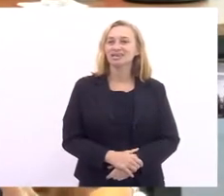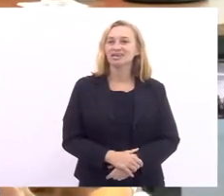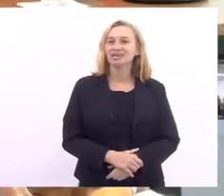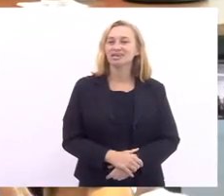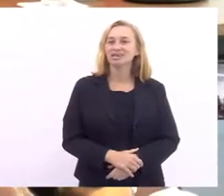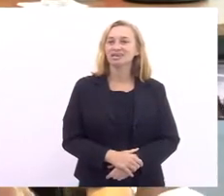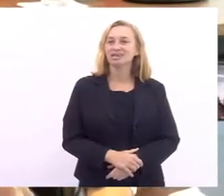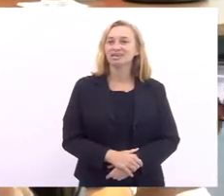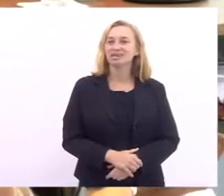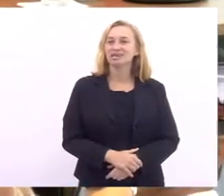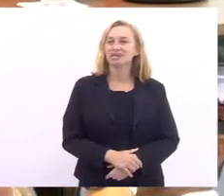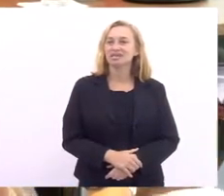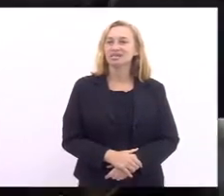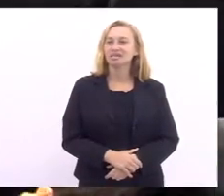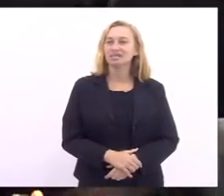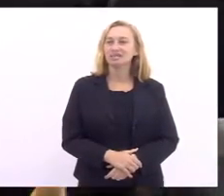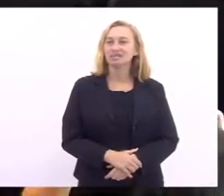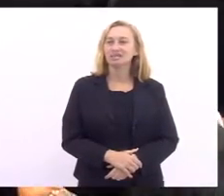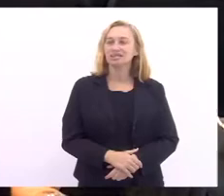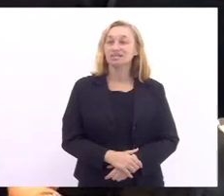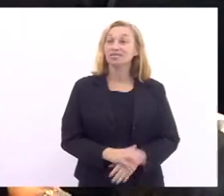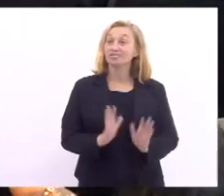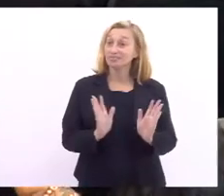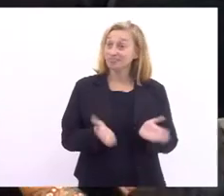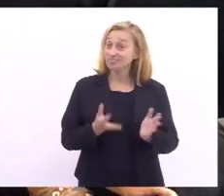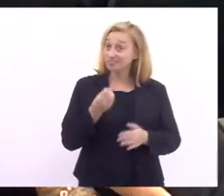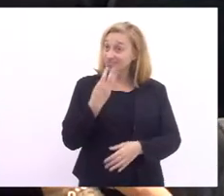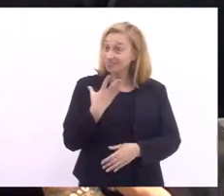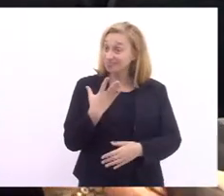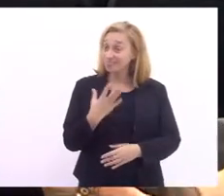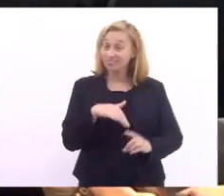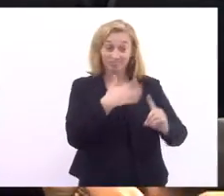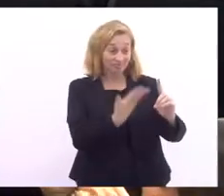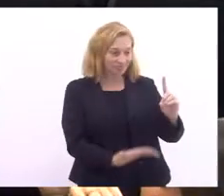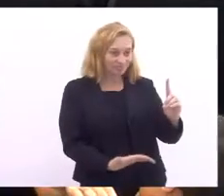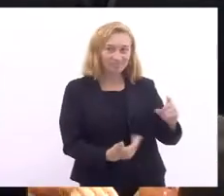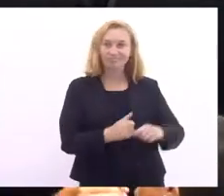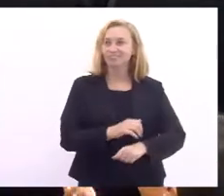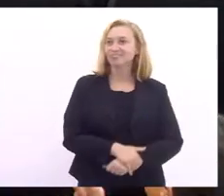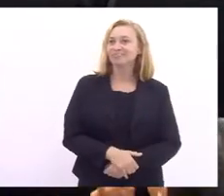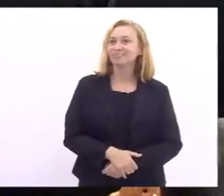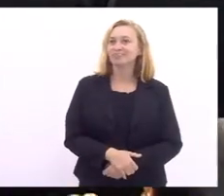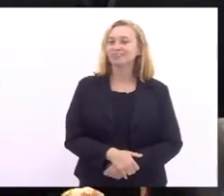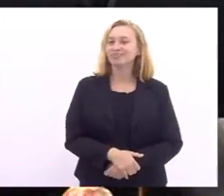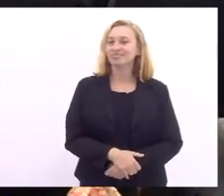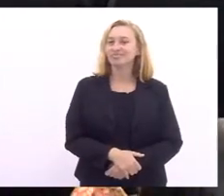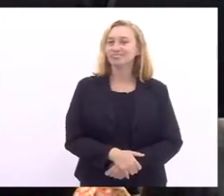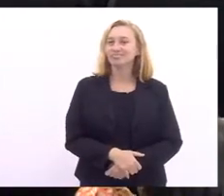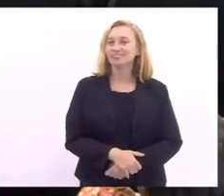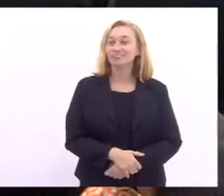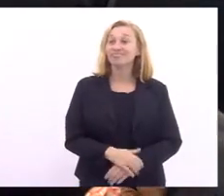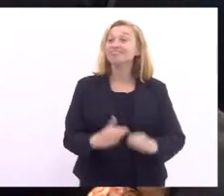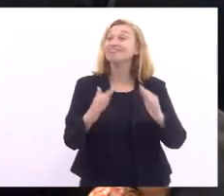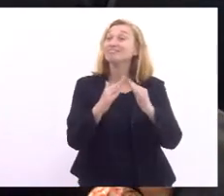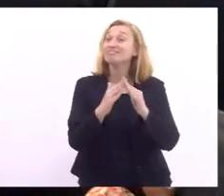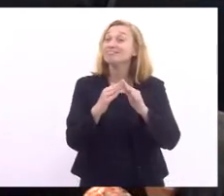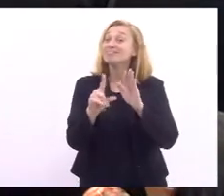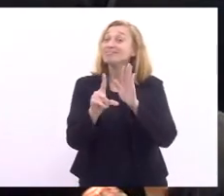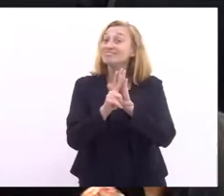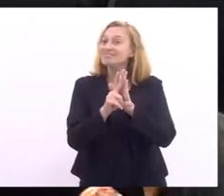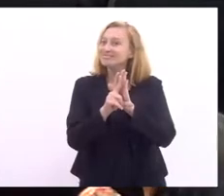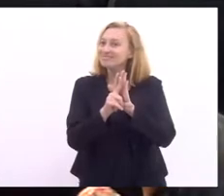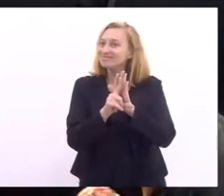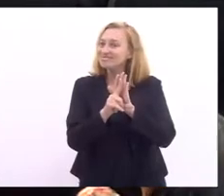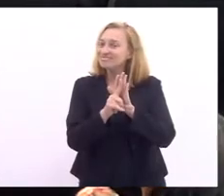é bom e agora é a homenagem da casa Legislativa